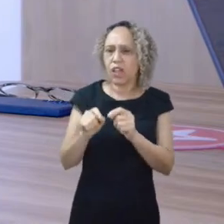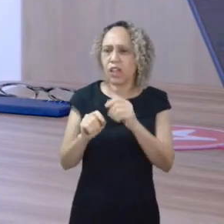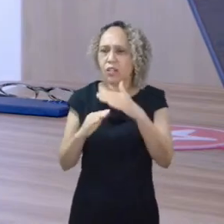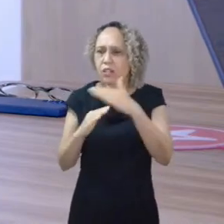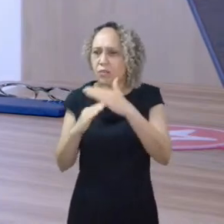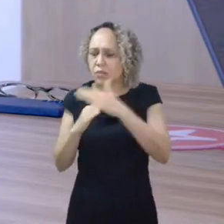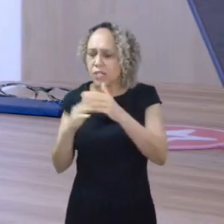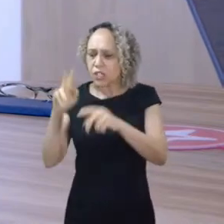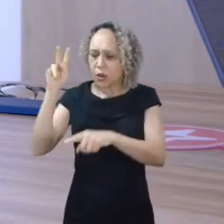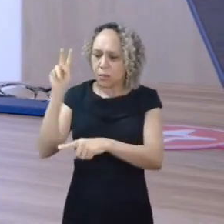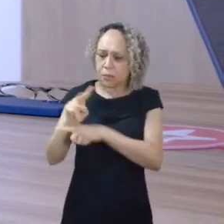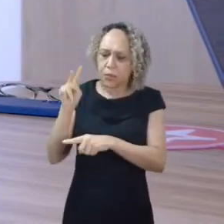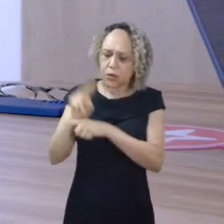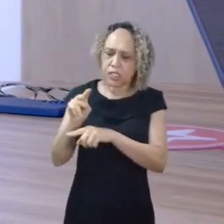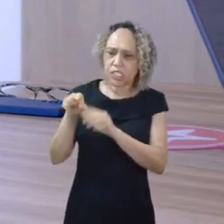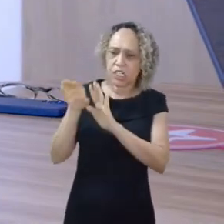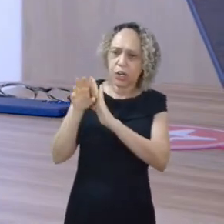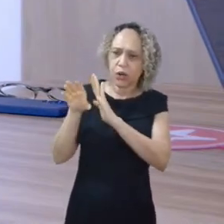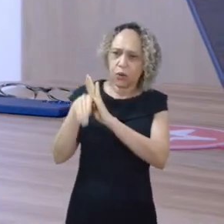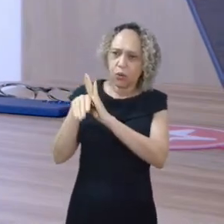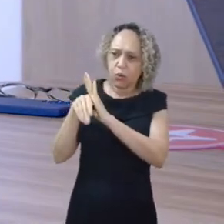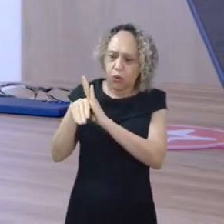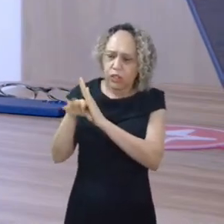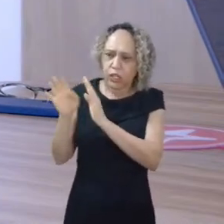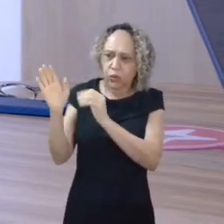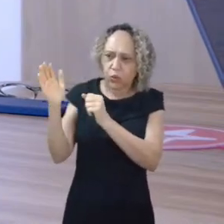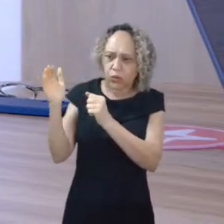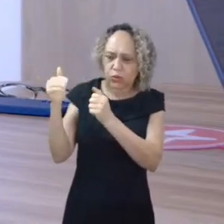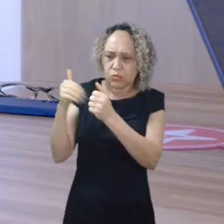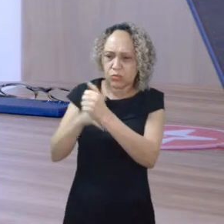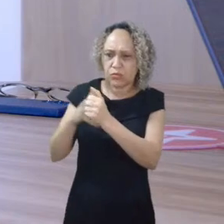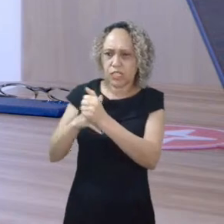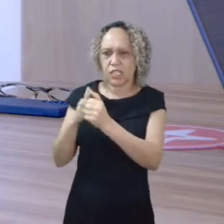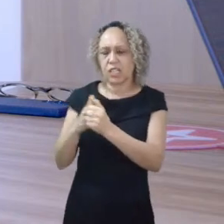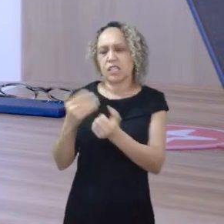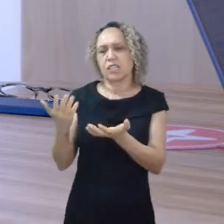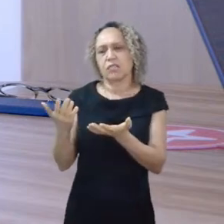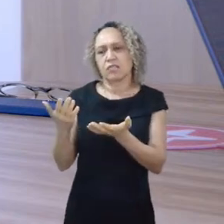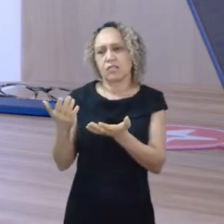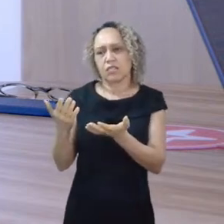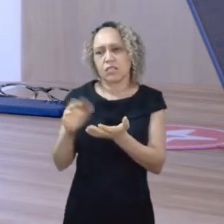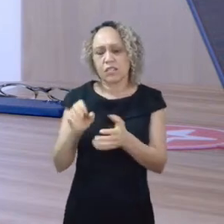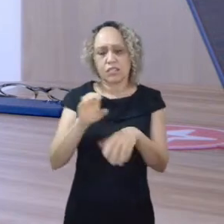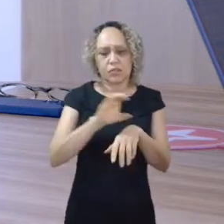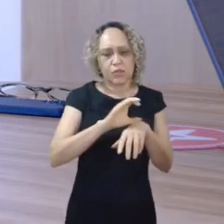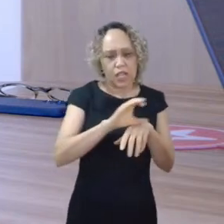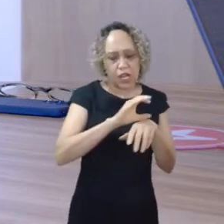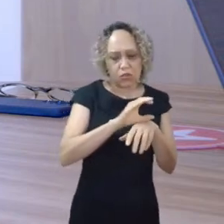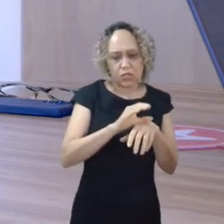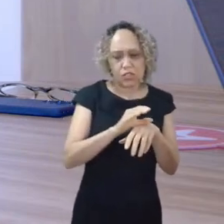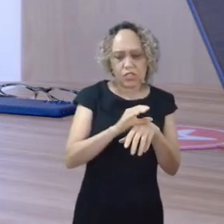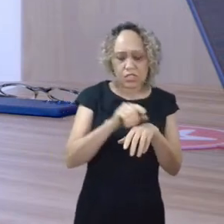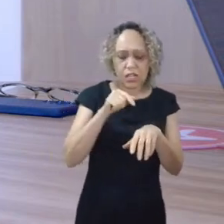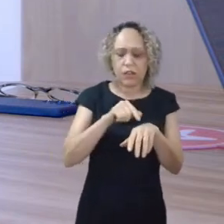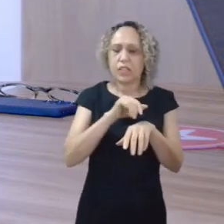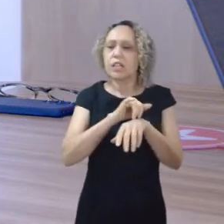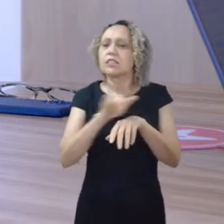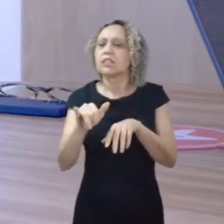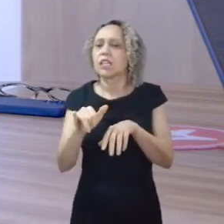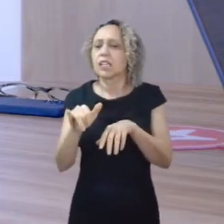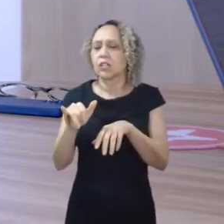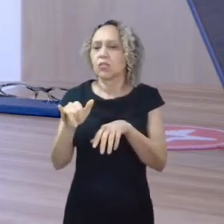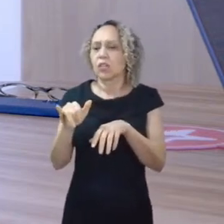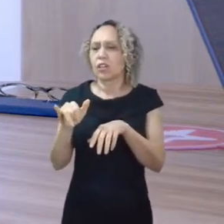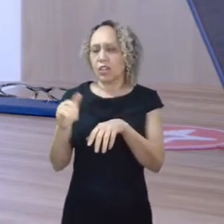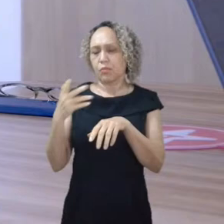e proteção desse sigilo das comunicações. Então, se a Constituição diz que não pode ser quebrado, uma decisão judicial não pode ser feita. E se